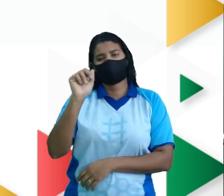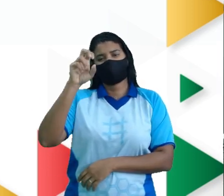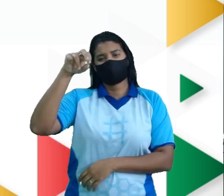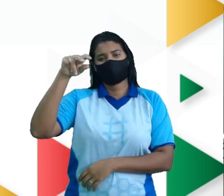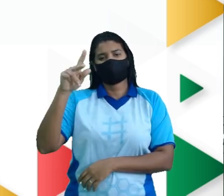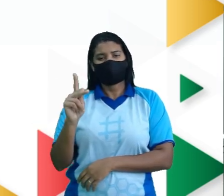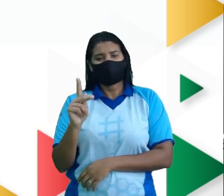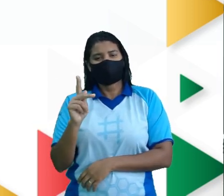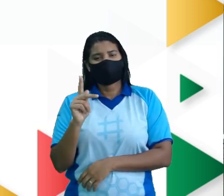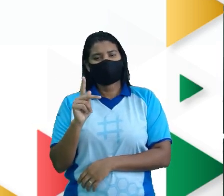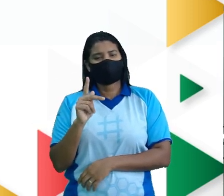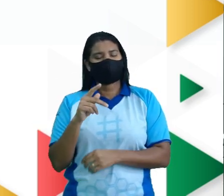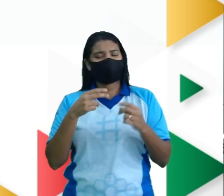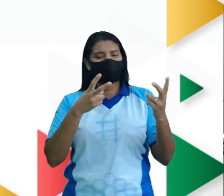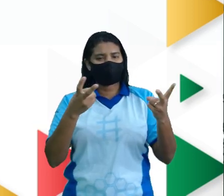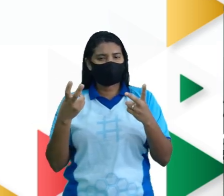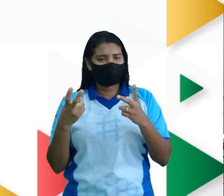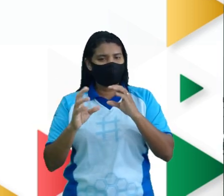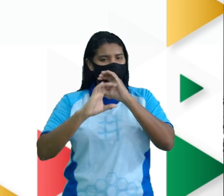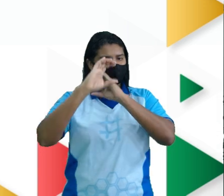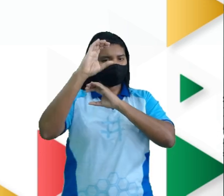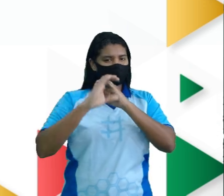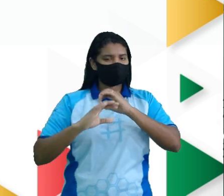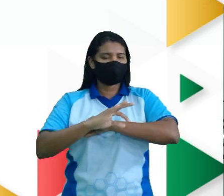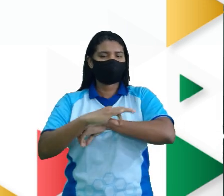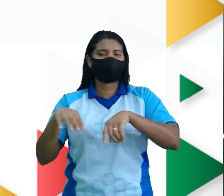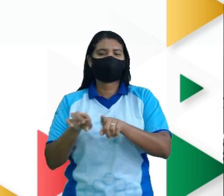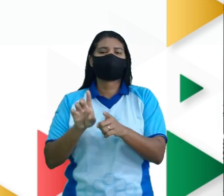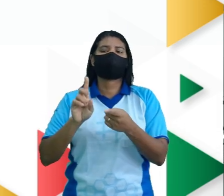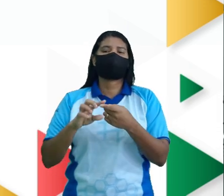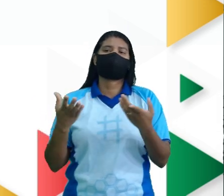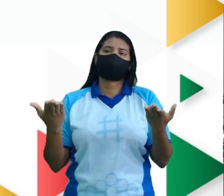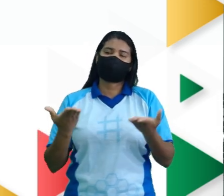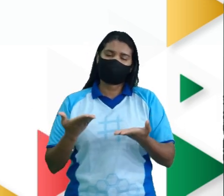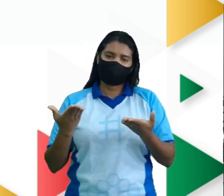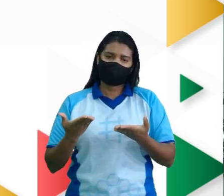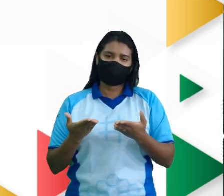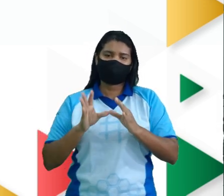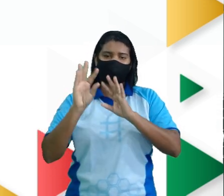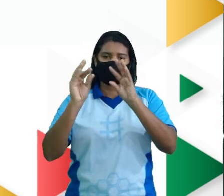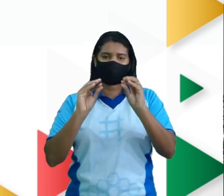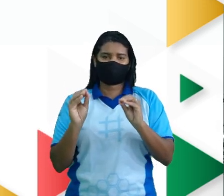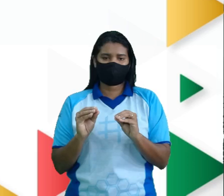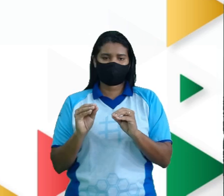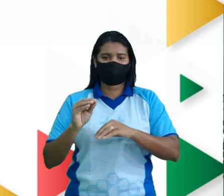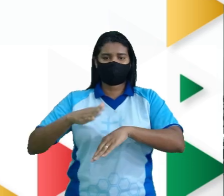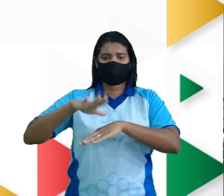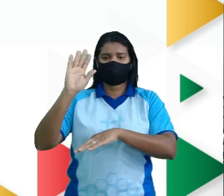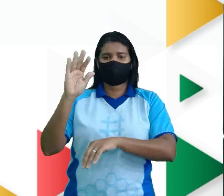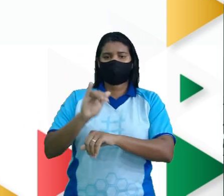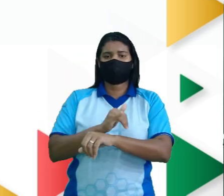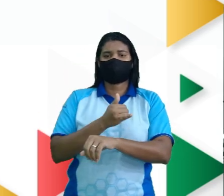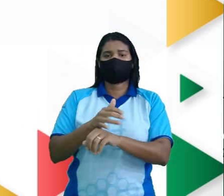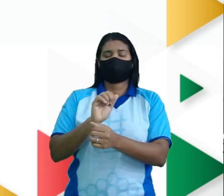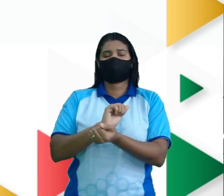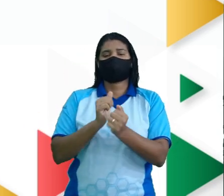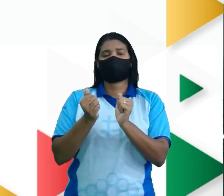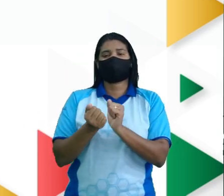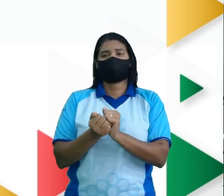de engenharia e nós hoje trazemos como obrigatório, tá lá como uma das habilidades que